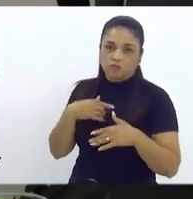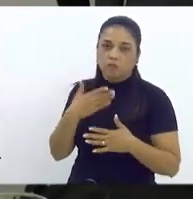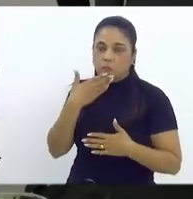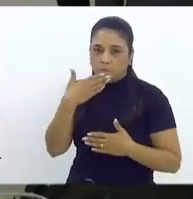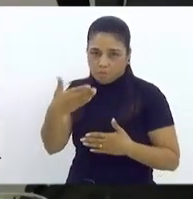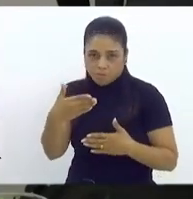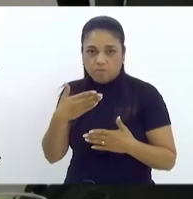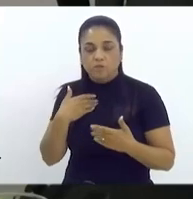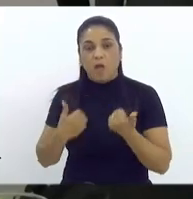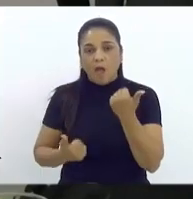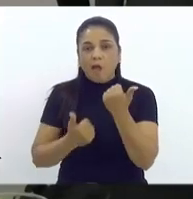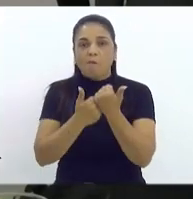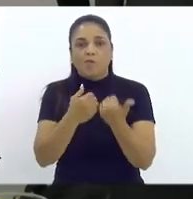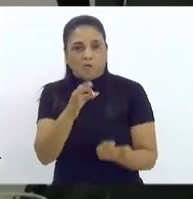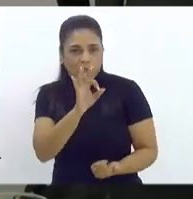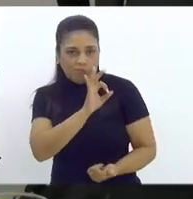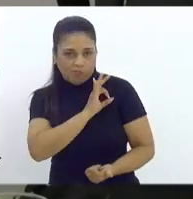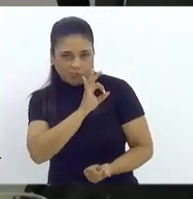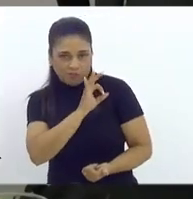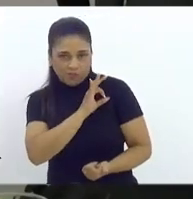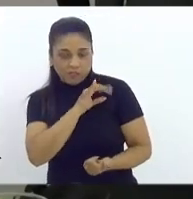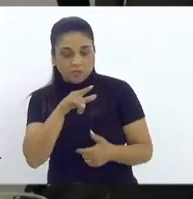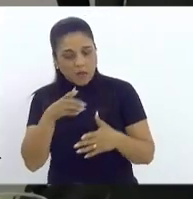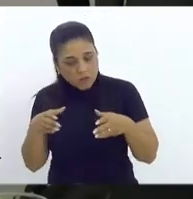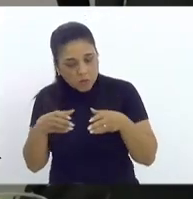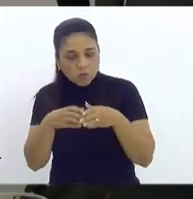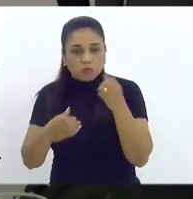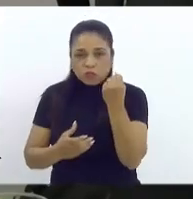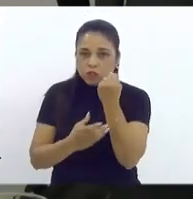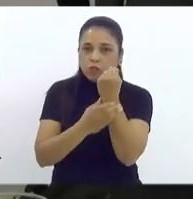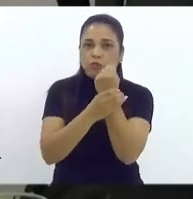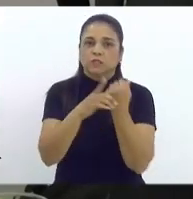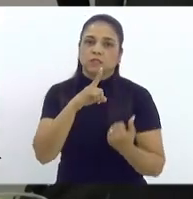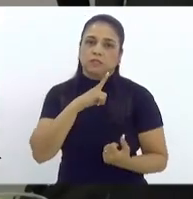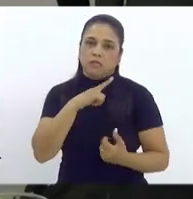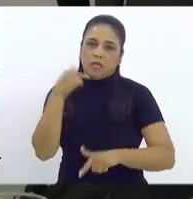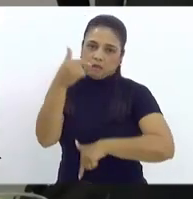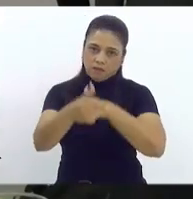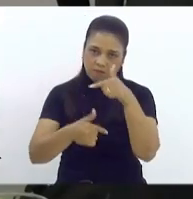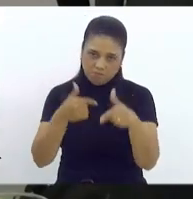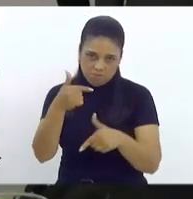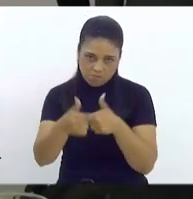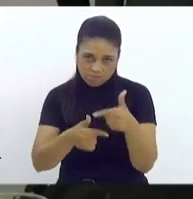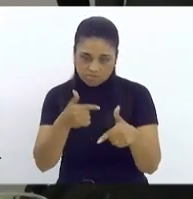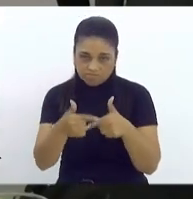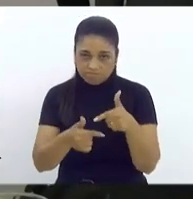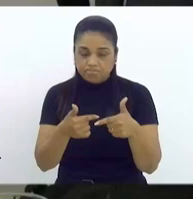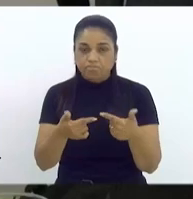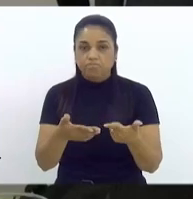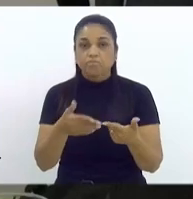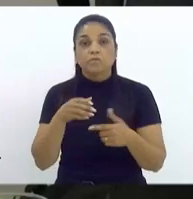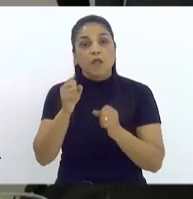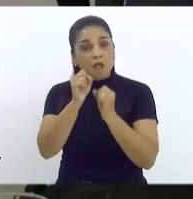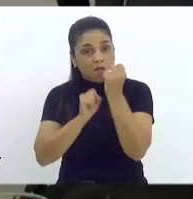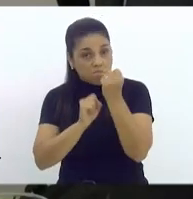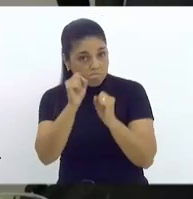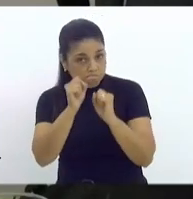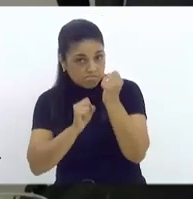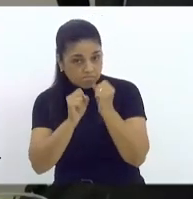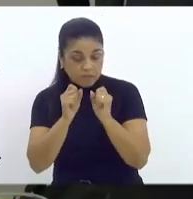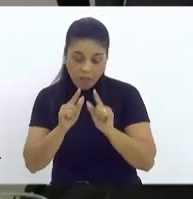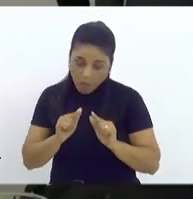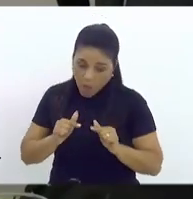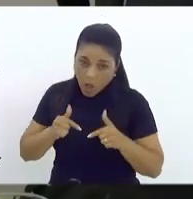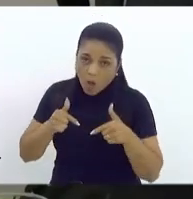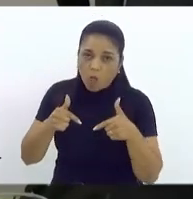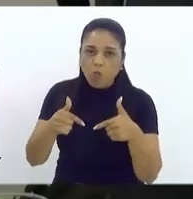apoio policial para que a equipe tenha segurança de fazer o seu trabalho. A empresa ela atua de